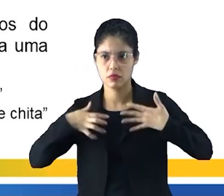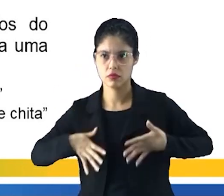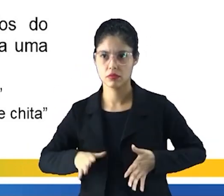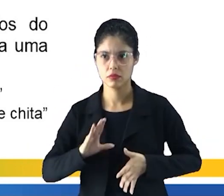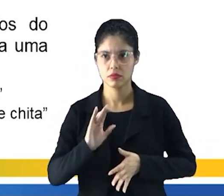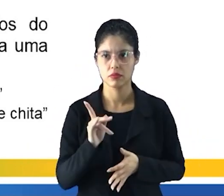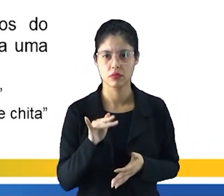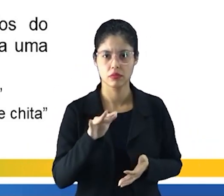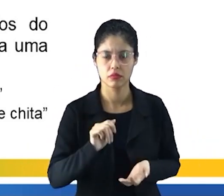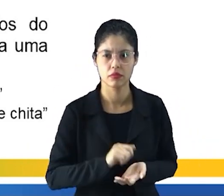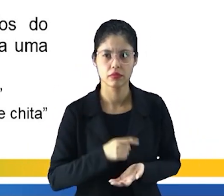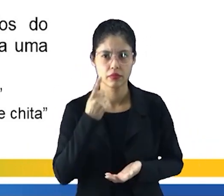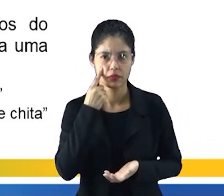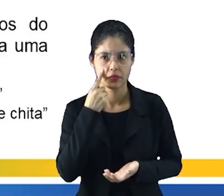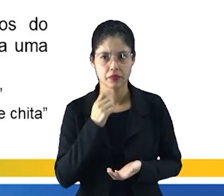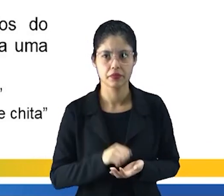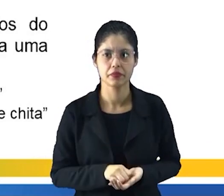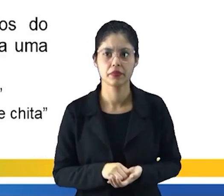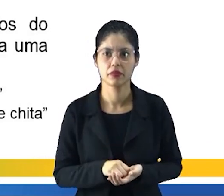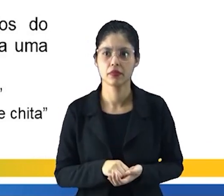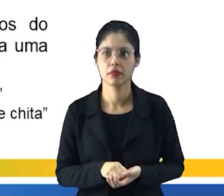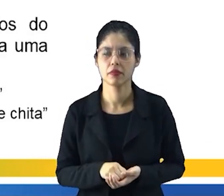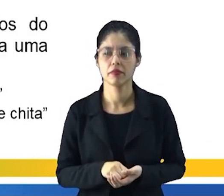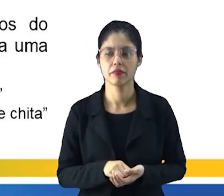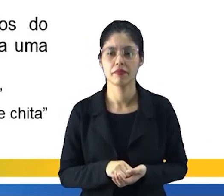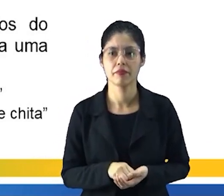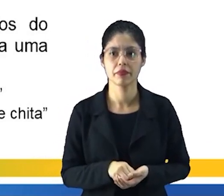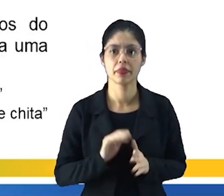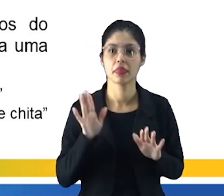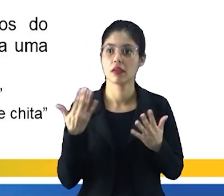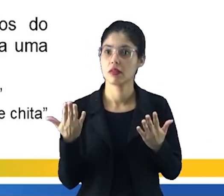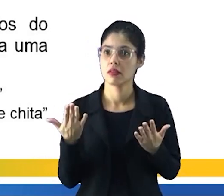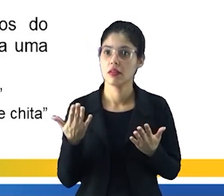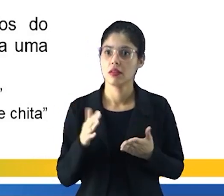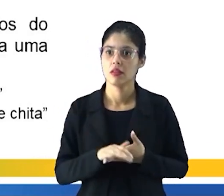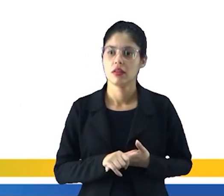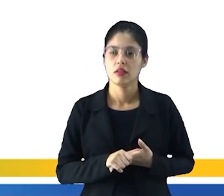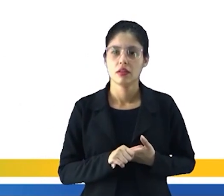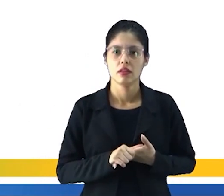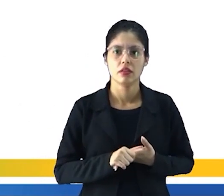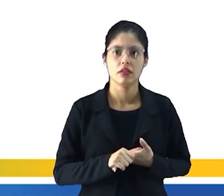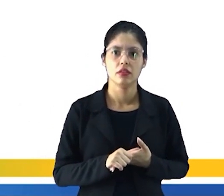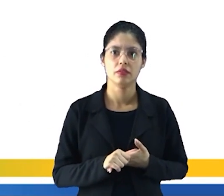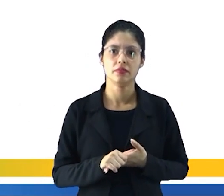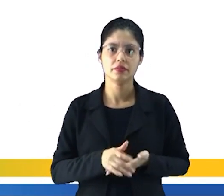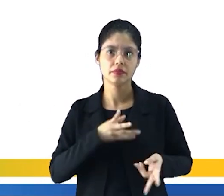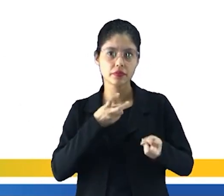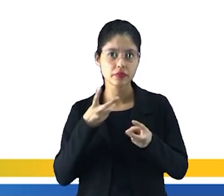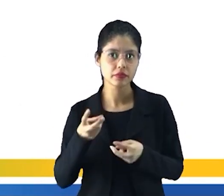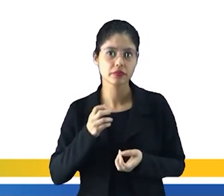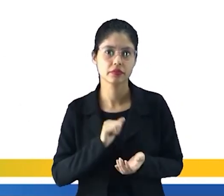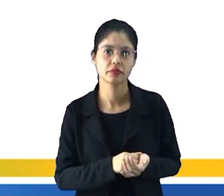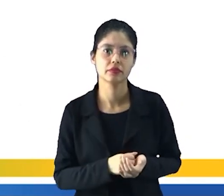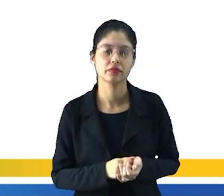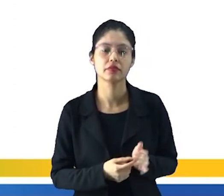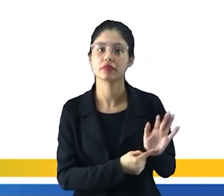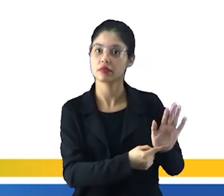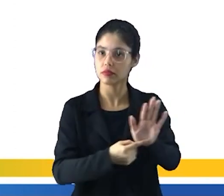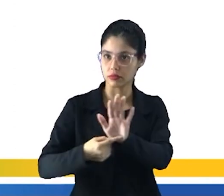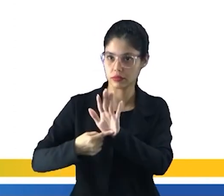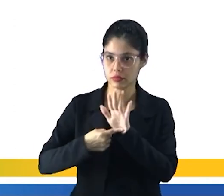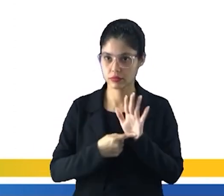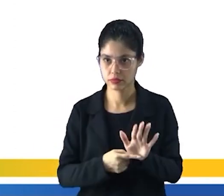de chita. Vamos ver? E aí? Vocês dizem que é qual? Vamos observar. A letra